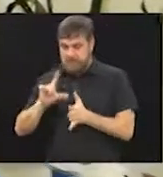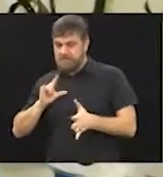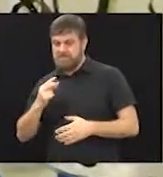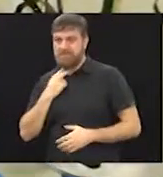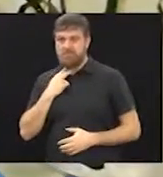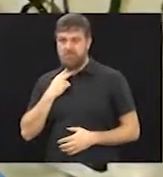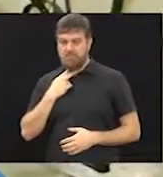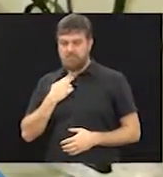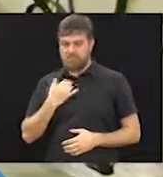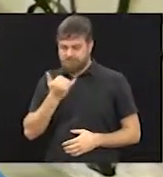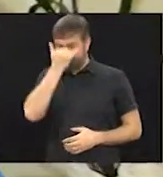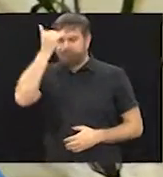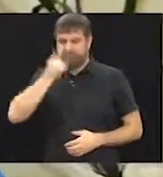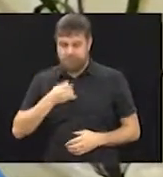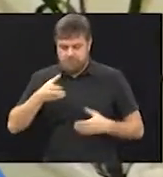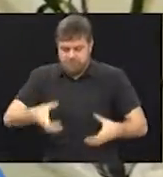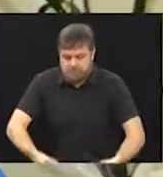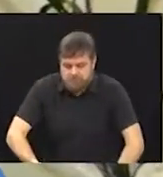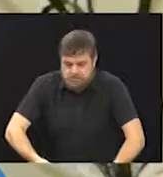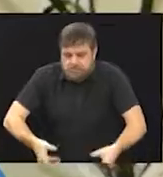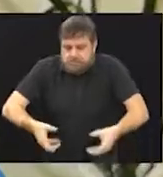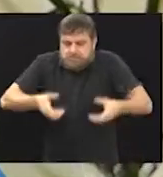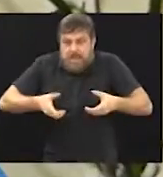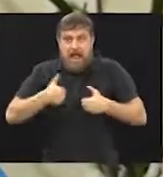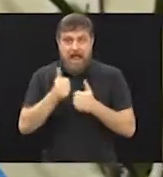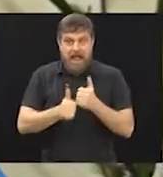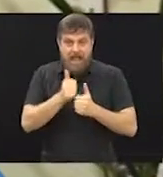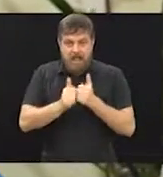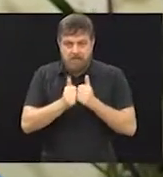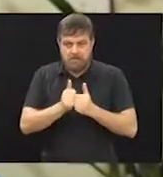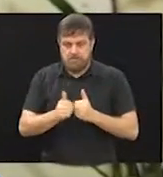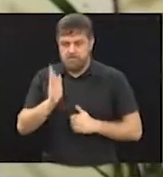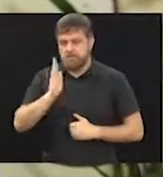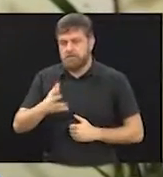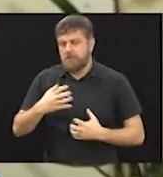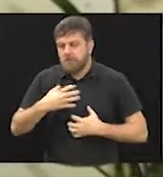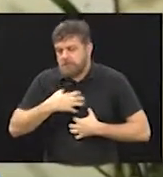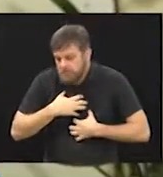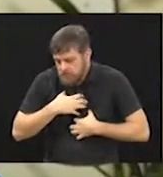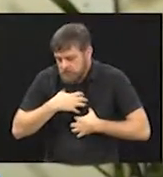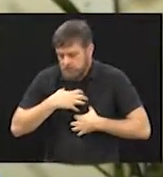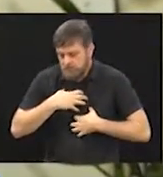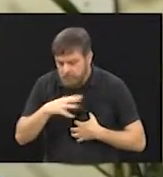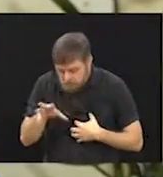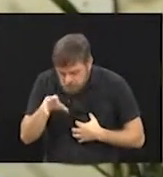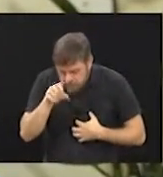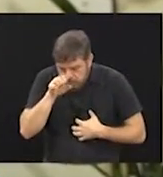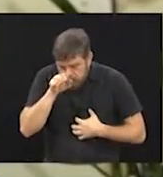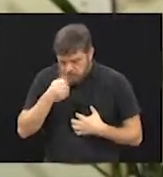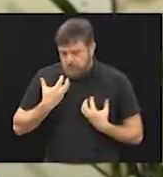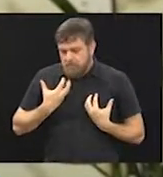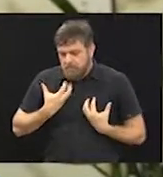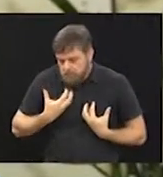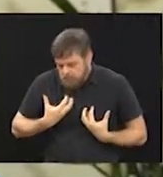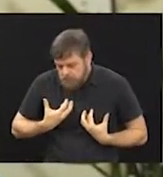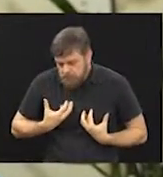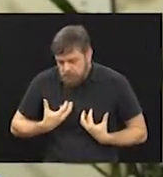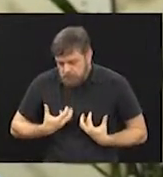por exemplo, um saquinho de arroz, se eu pegar, então eu já sinto aquele cansaço e aquela falta de